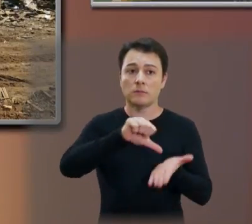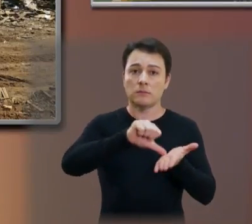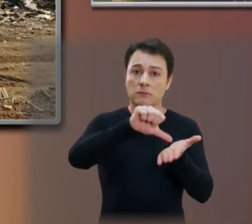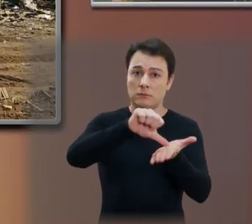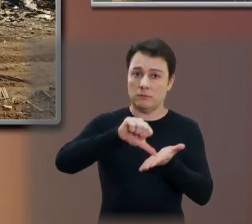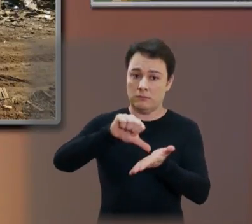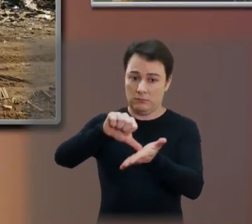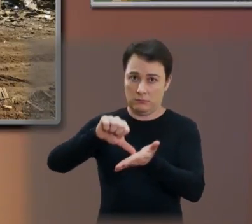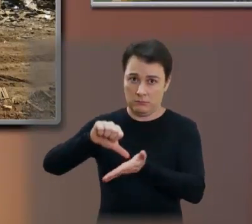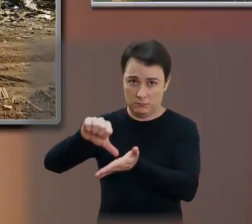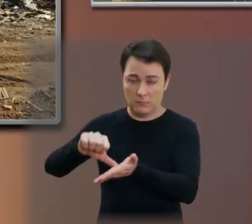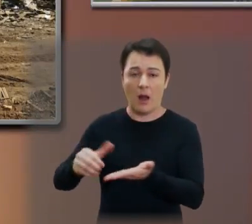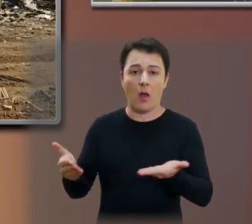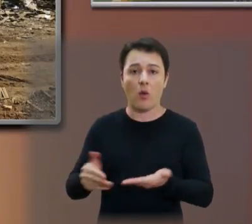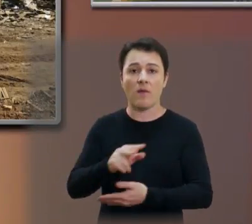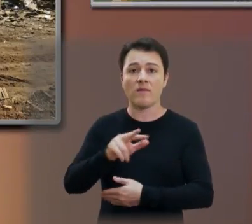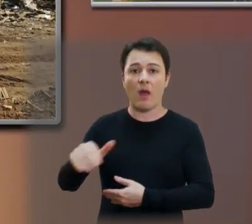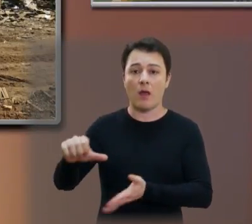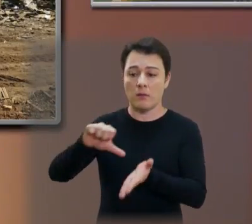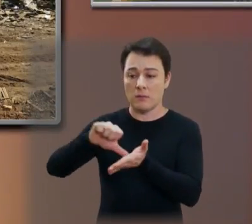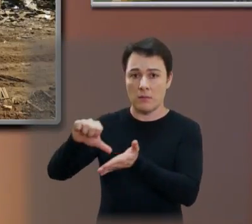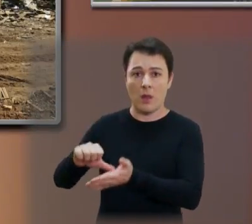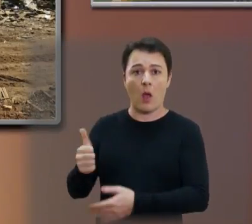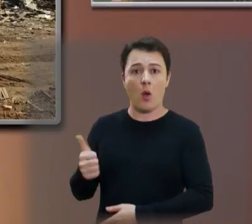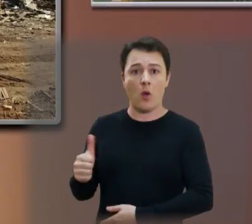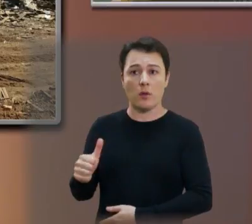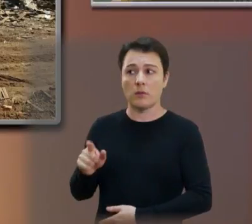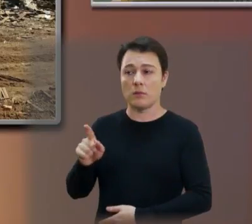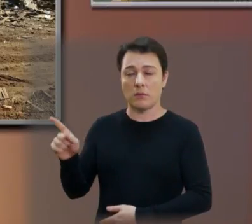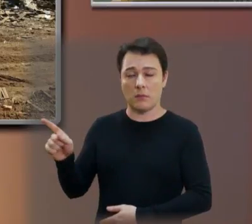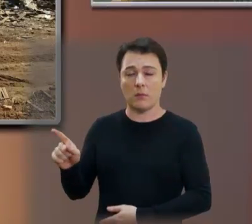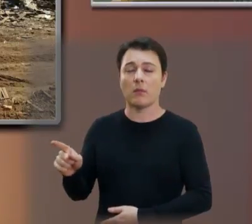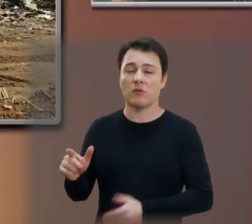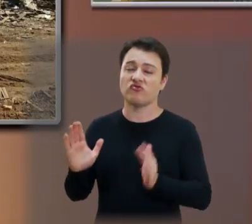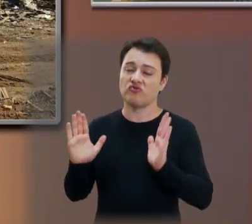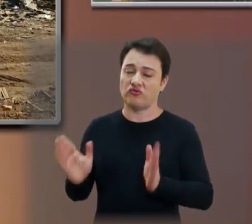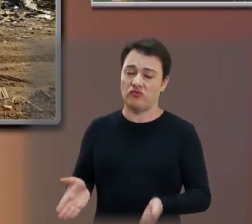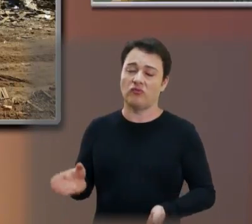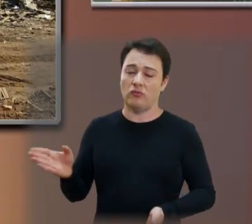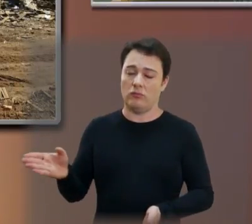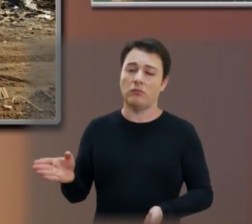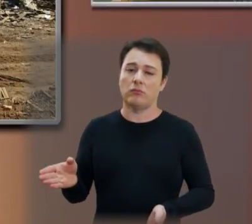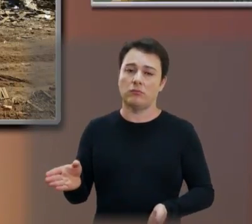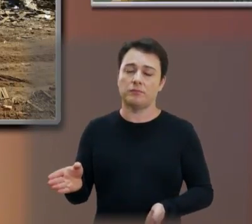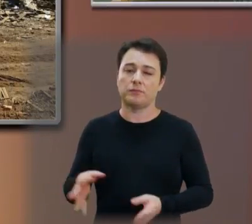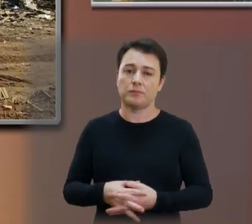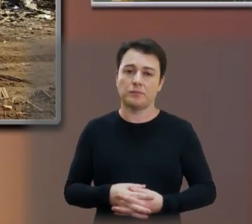o 11º vai ser inaugurado essa semana lá no Maraíso, foi a indicação que nós fizemos também.